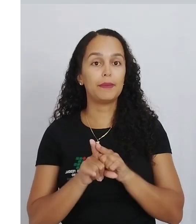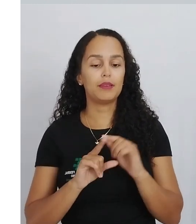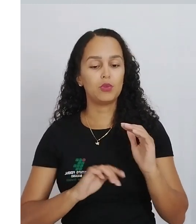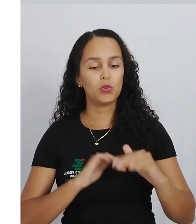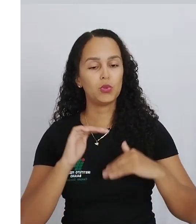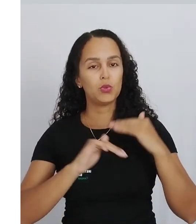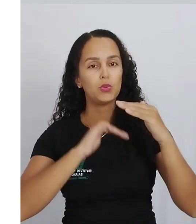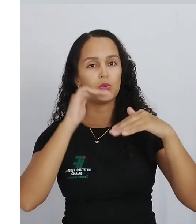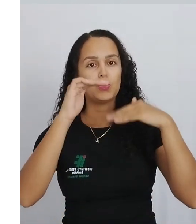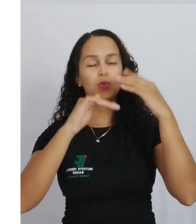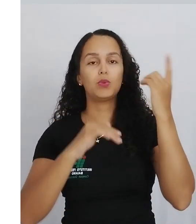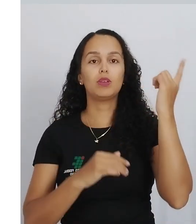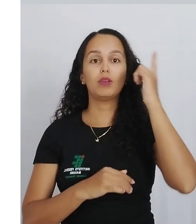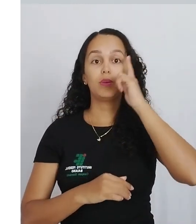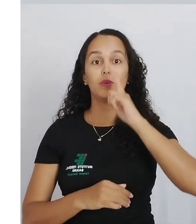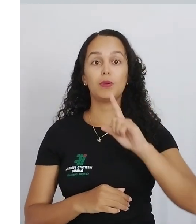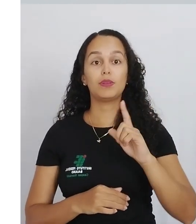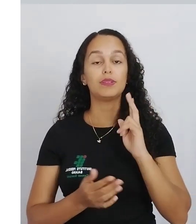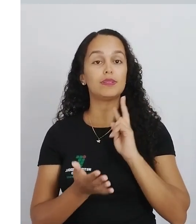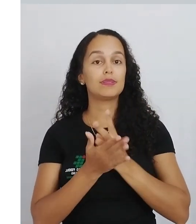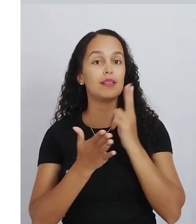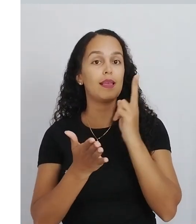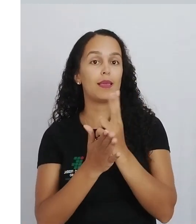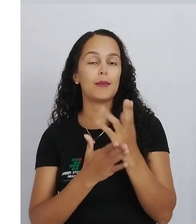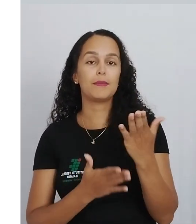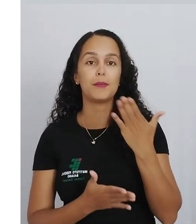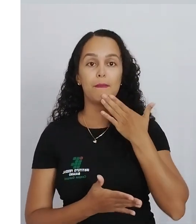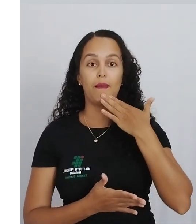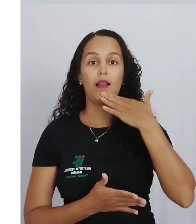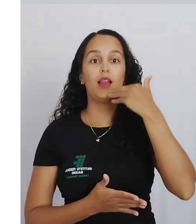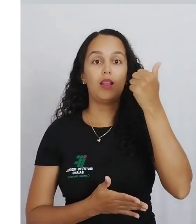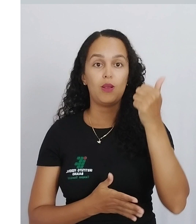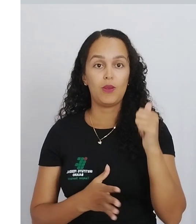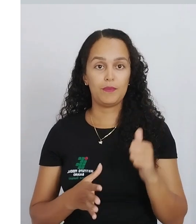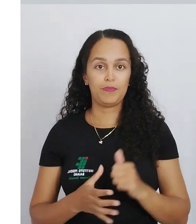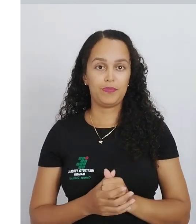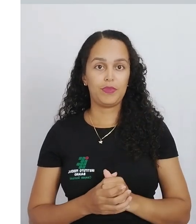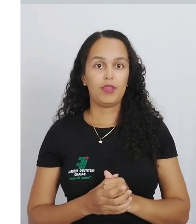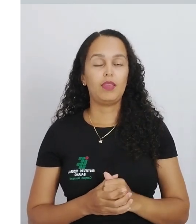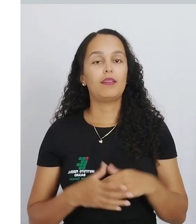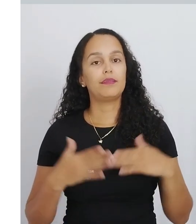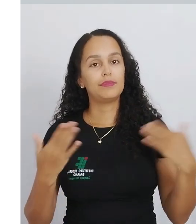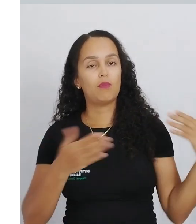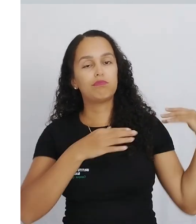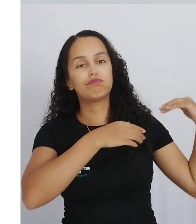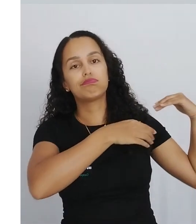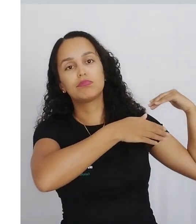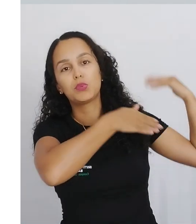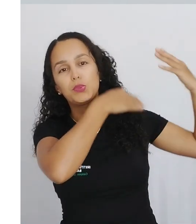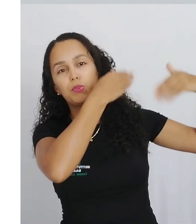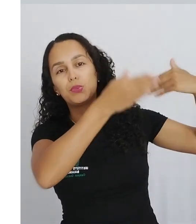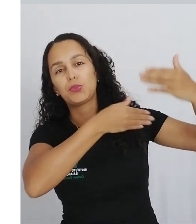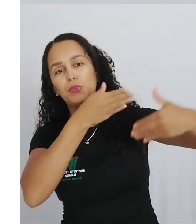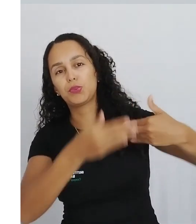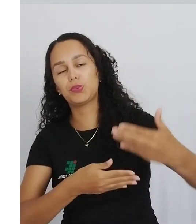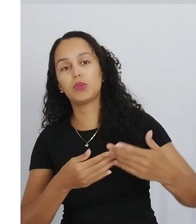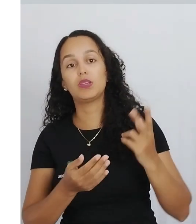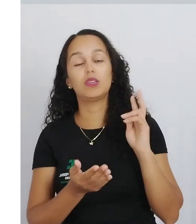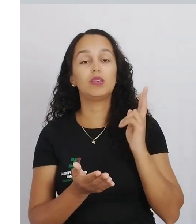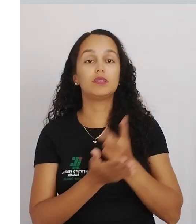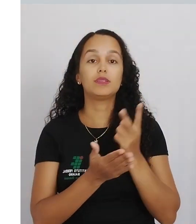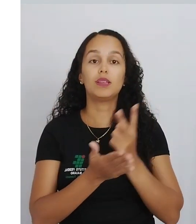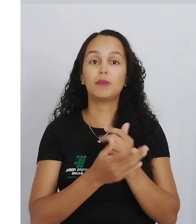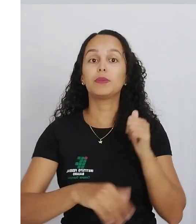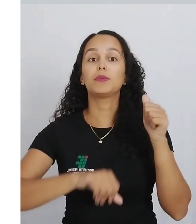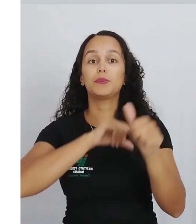gente está sempre em constante aprimoramento e melhorias. Então, ao longo das gerações, nós vamos estar sempre, né,